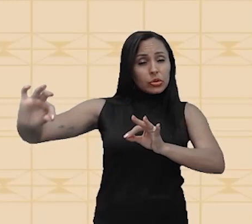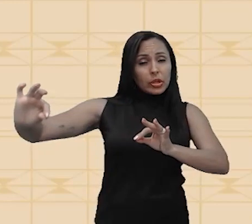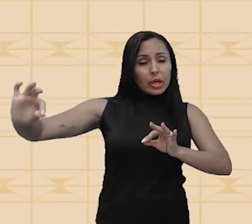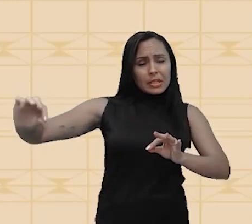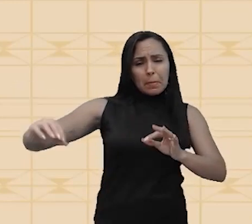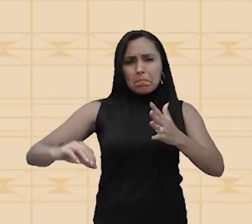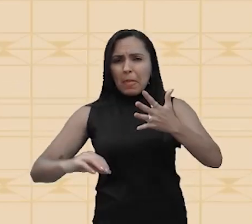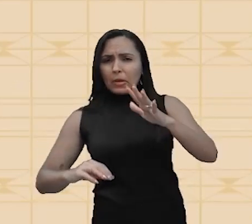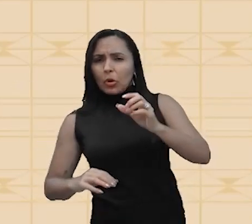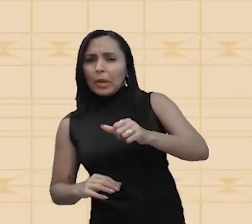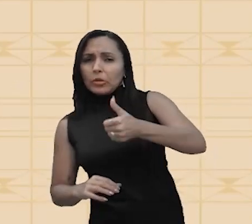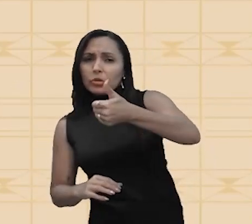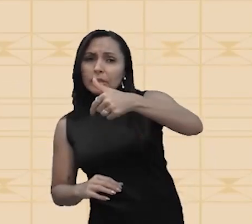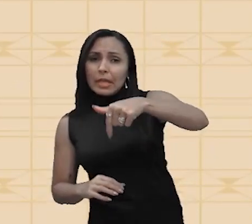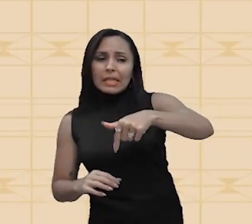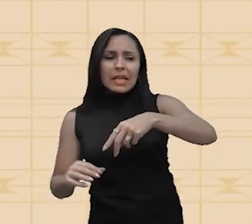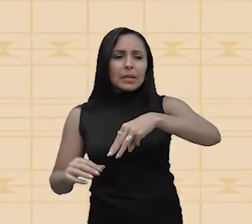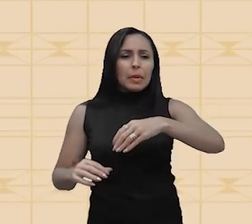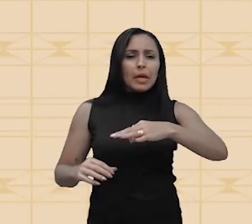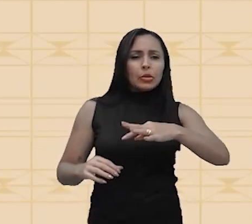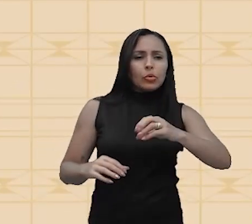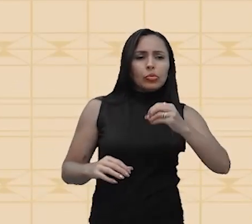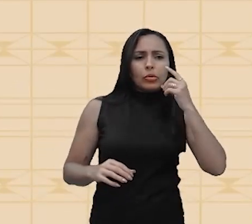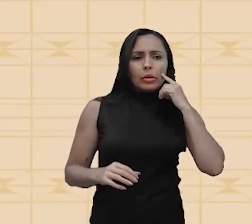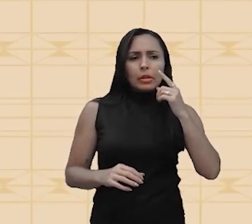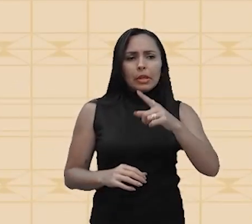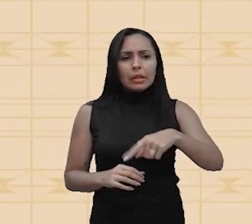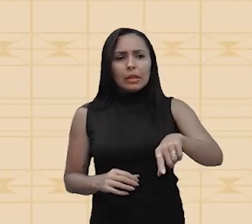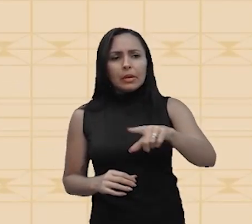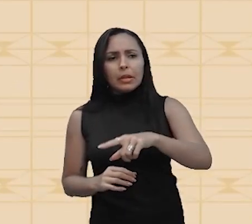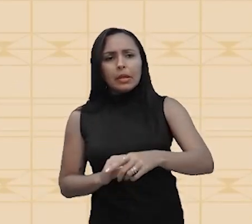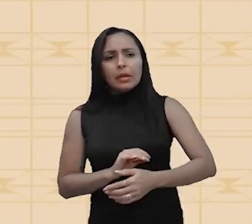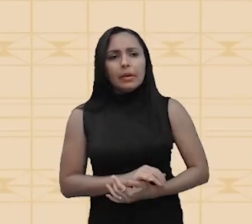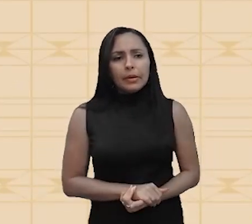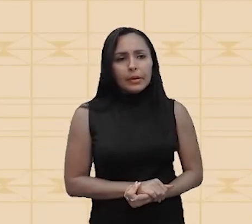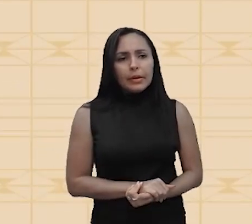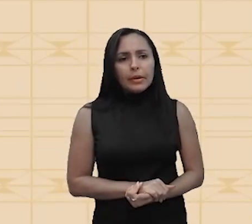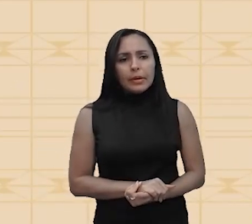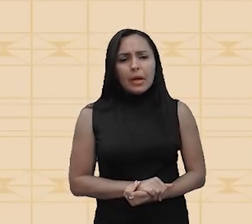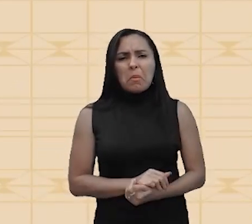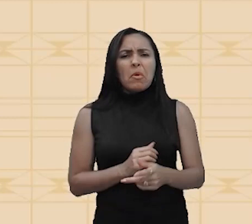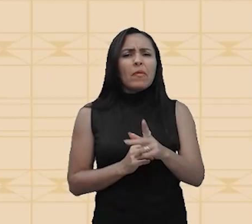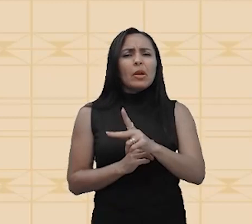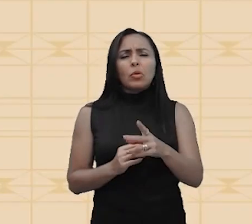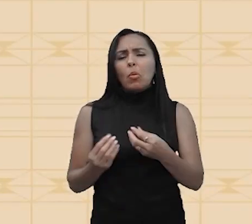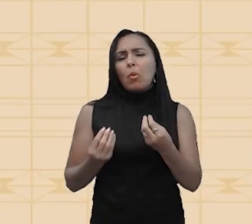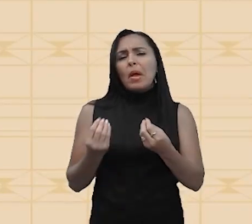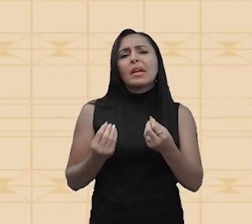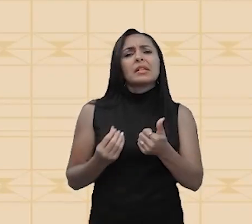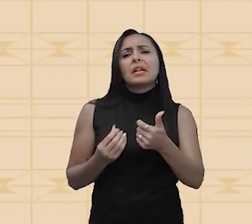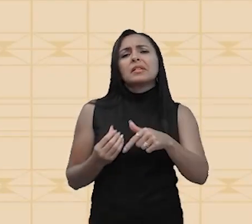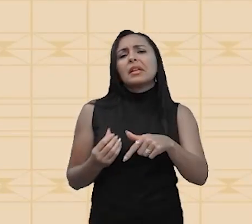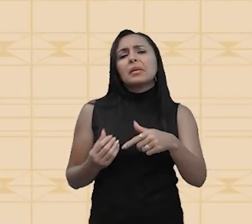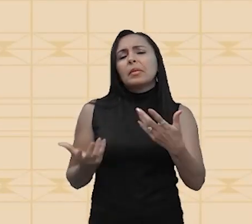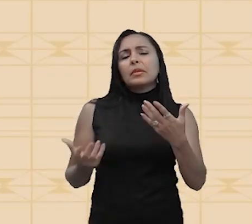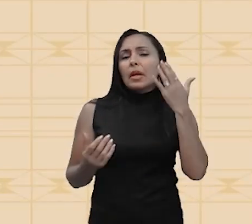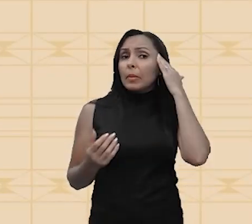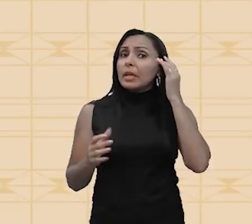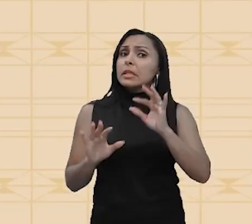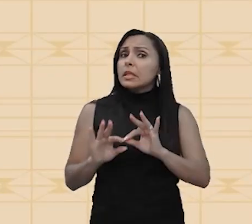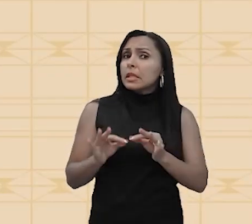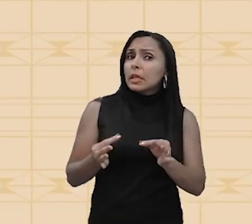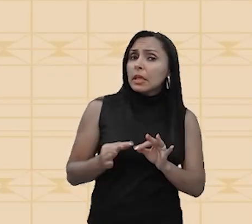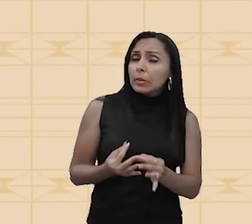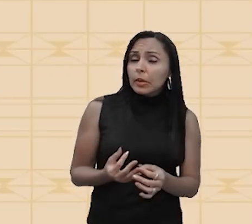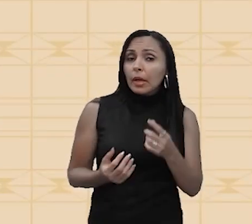17 metros. Aí você deve estar aí, Paulinho, como é que tu sabe que é 17? É porque tu é professor? Não, mequetrefe, é muito simples. Lembre-se que